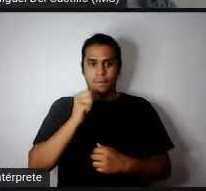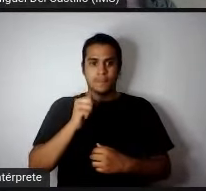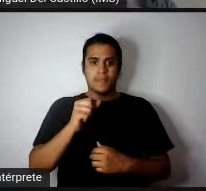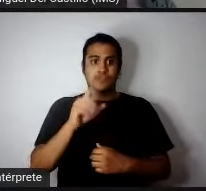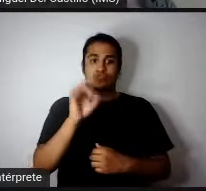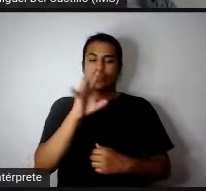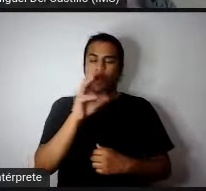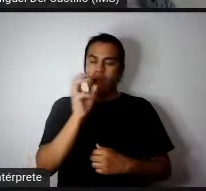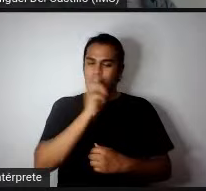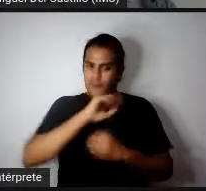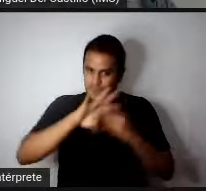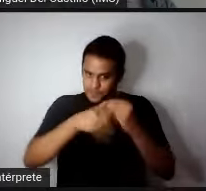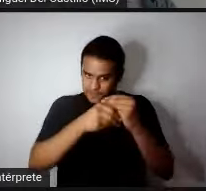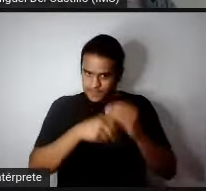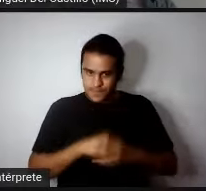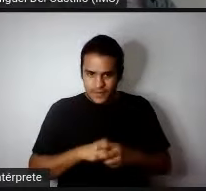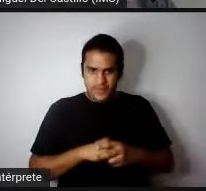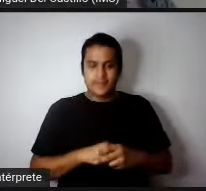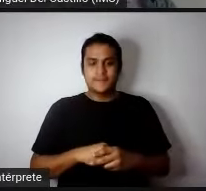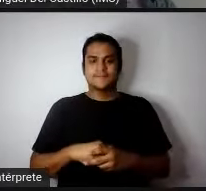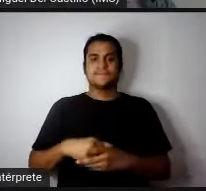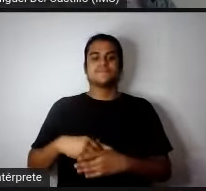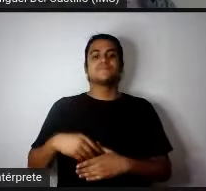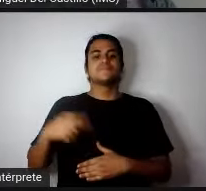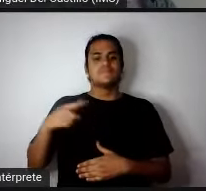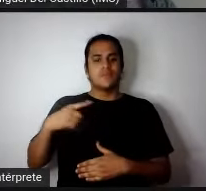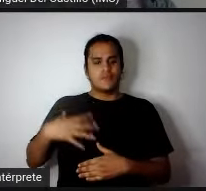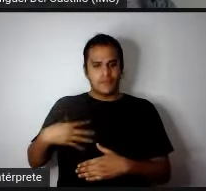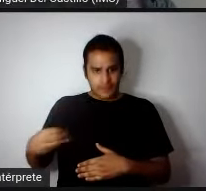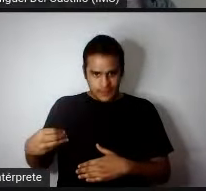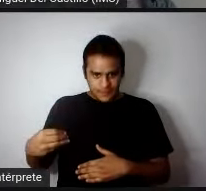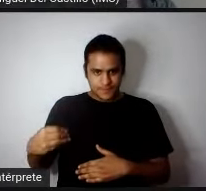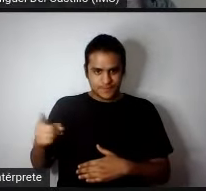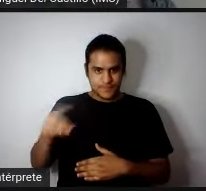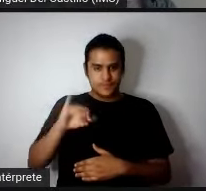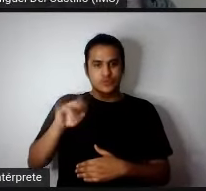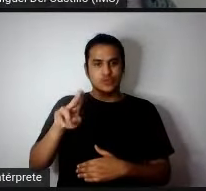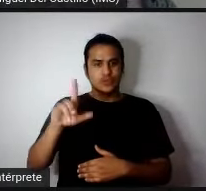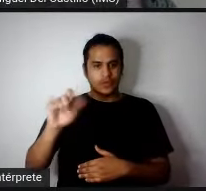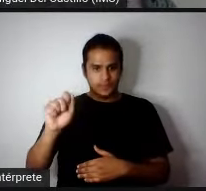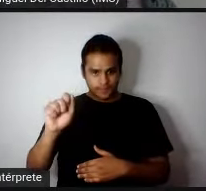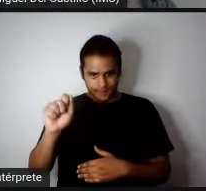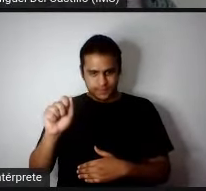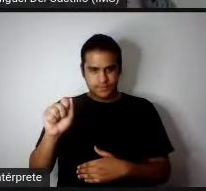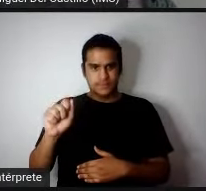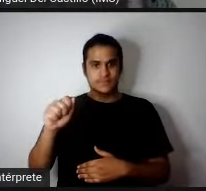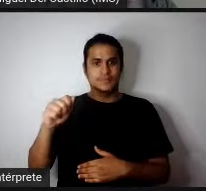rapidinho, porque a minha filha, Júlia, com a mãe dela,